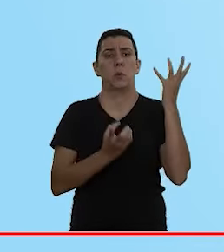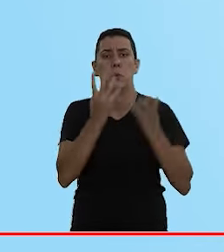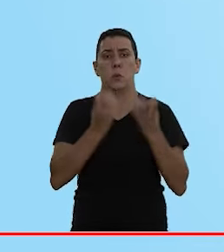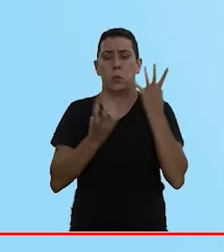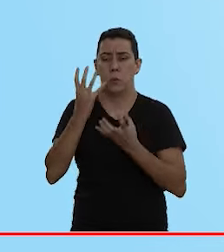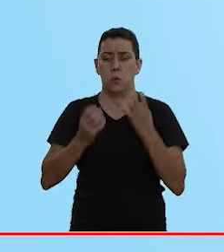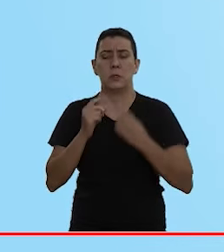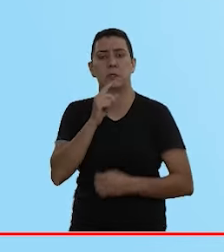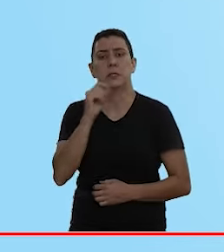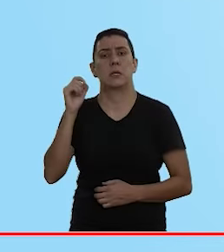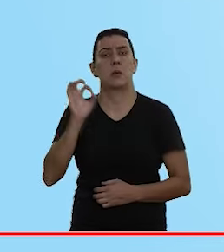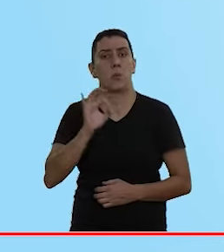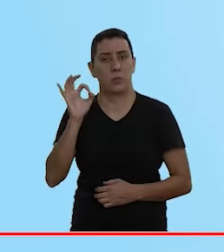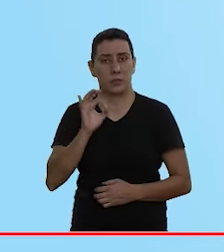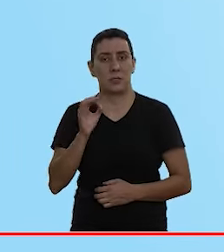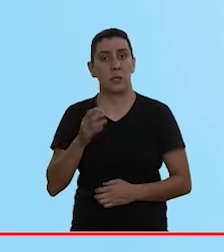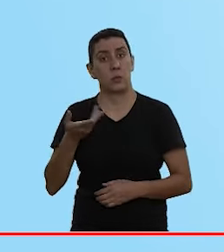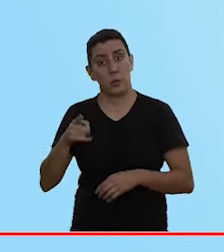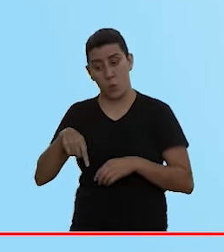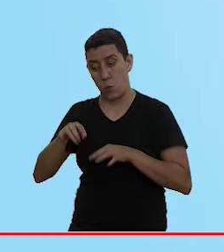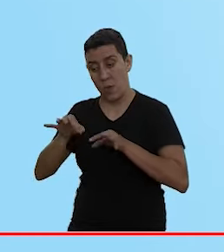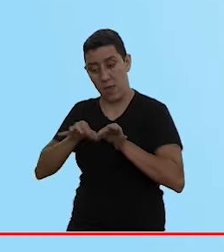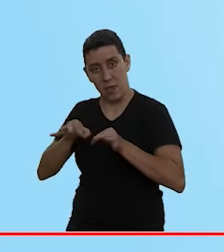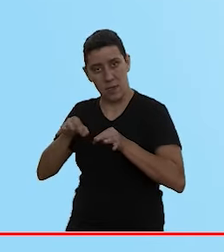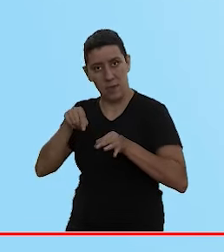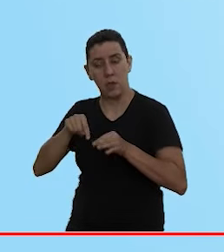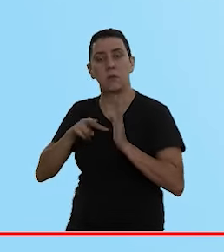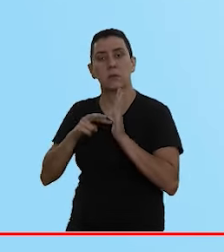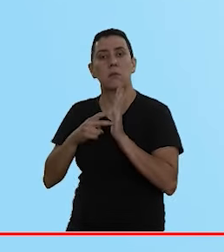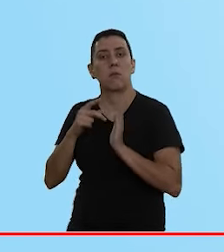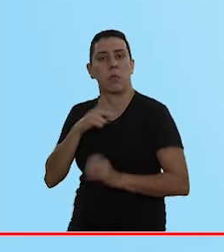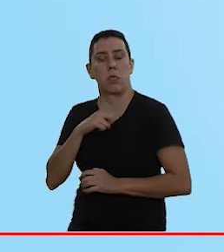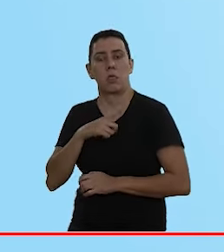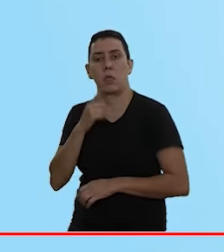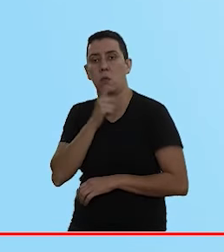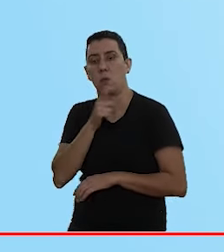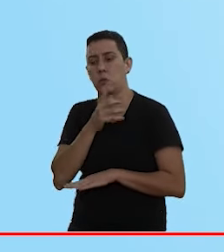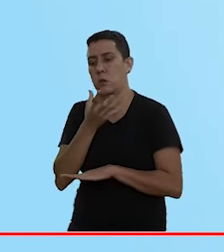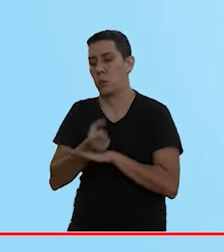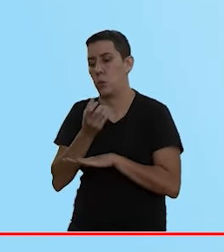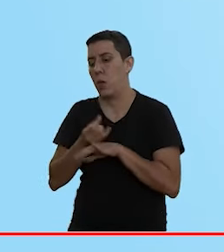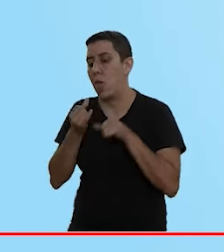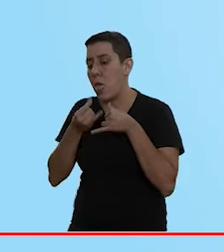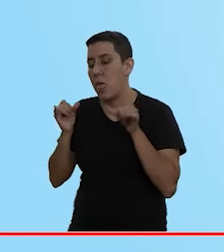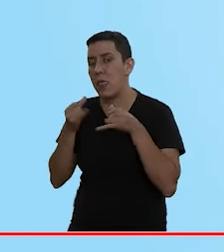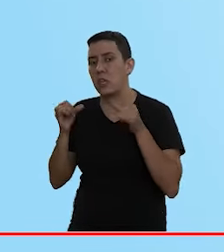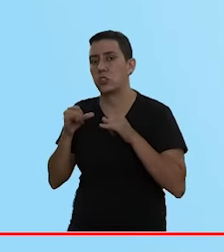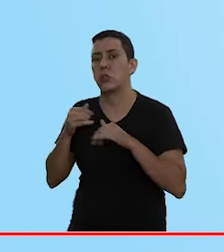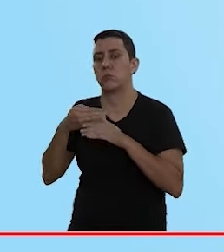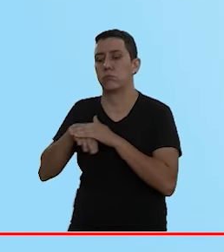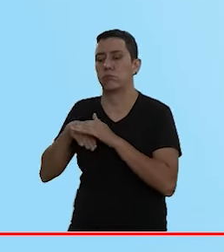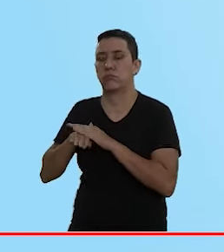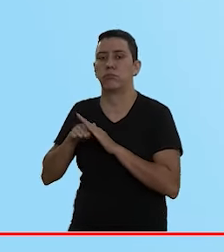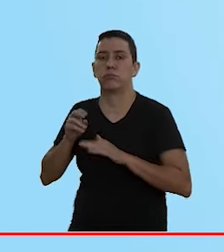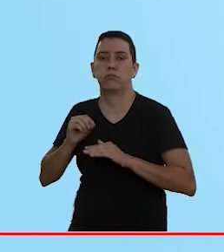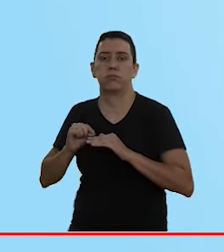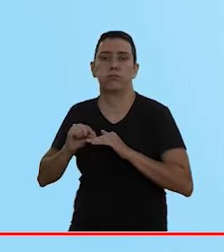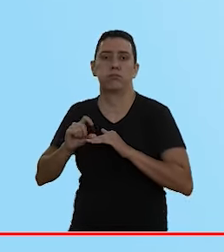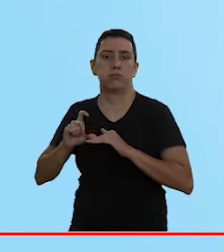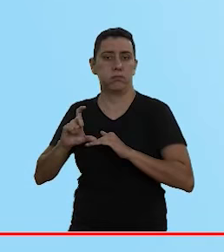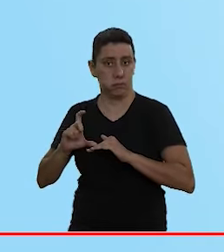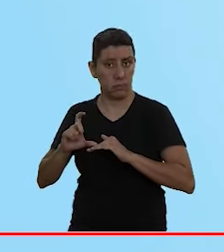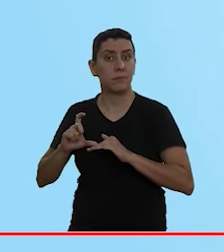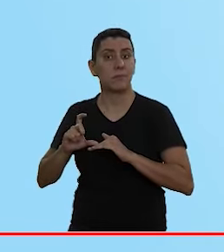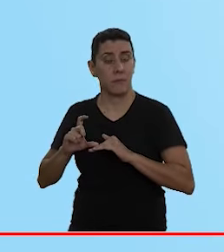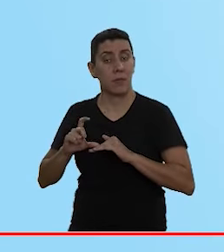que a planta gere um pouco mais de energia, tá? Então essa parte de inteligência artificial no segmento de máxima